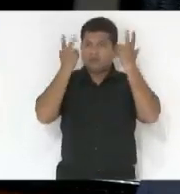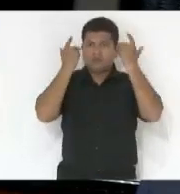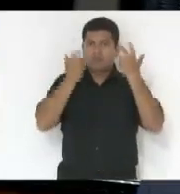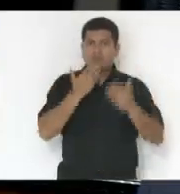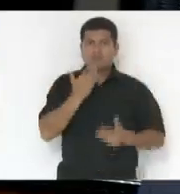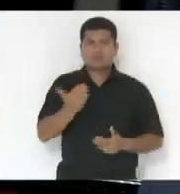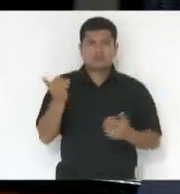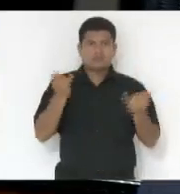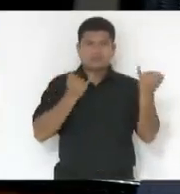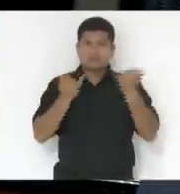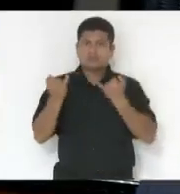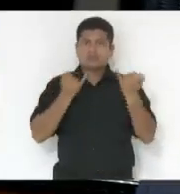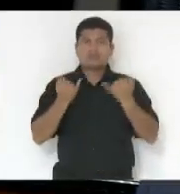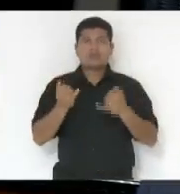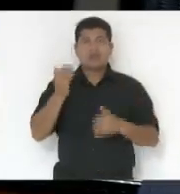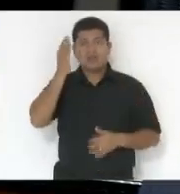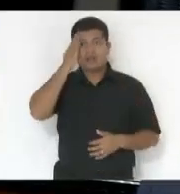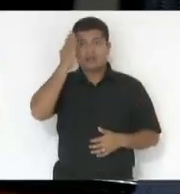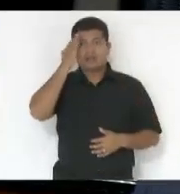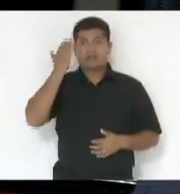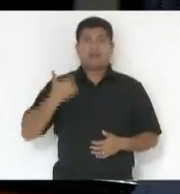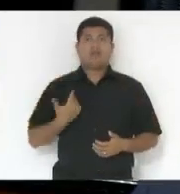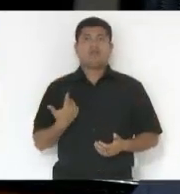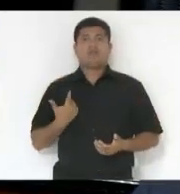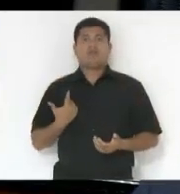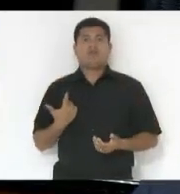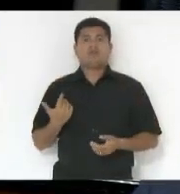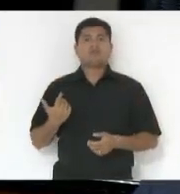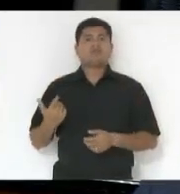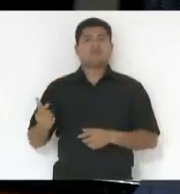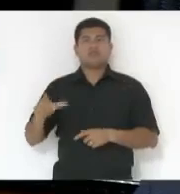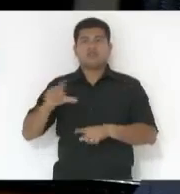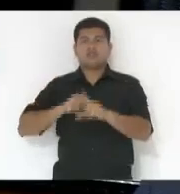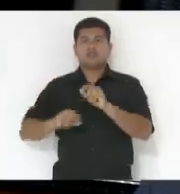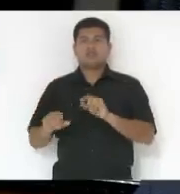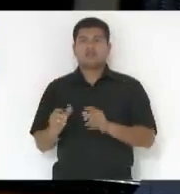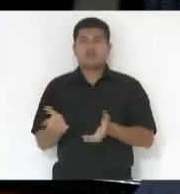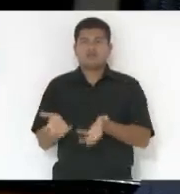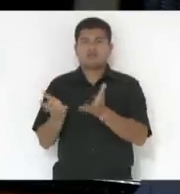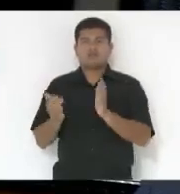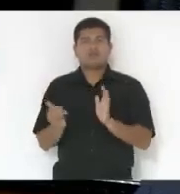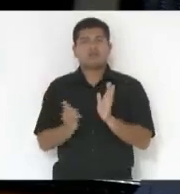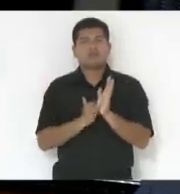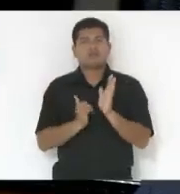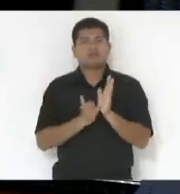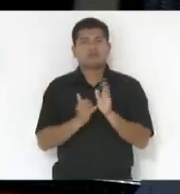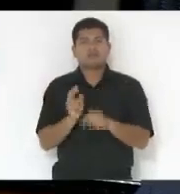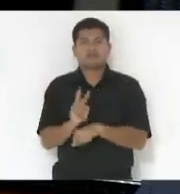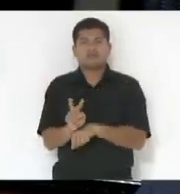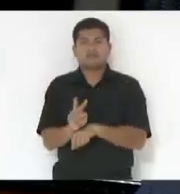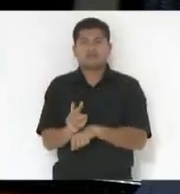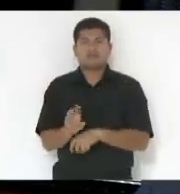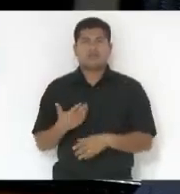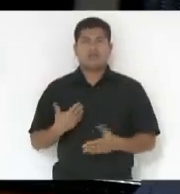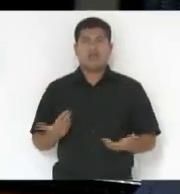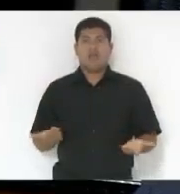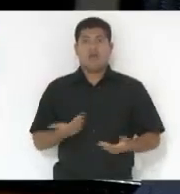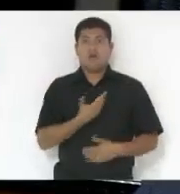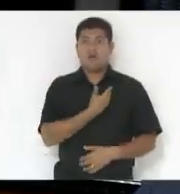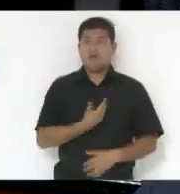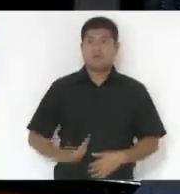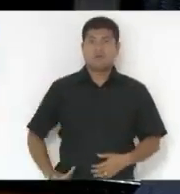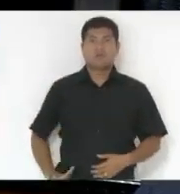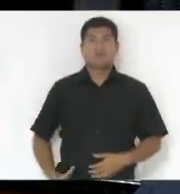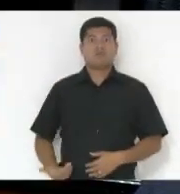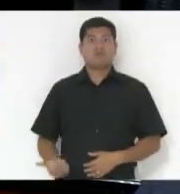de informação para saber as concessões fiscais. E o governo